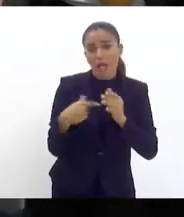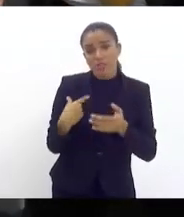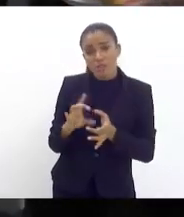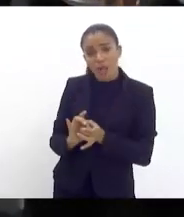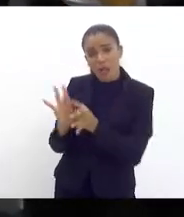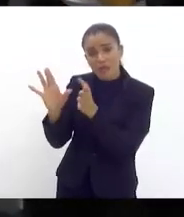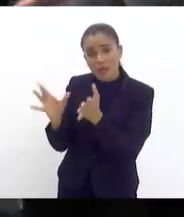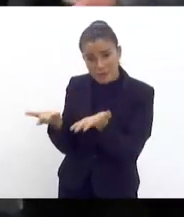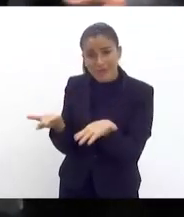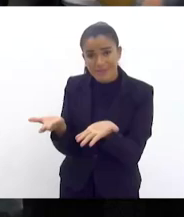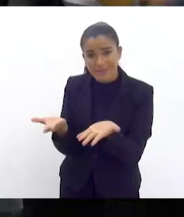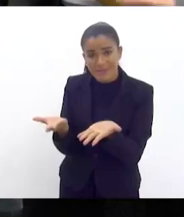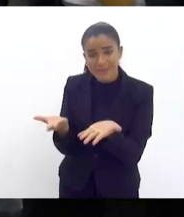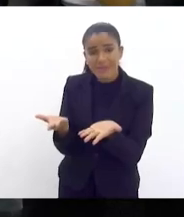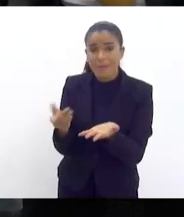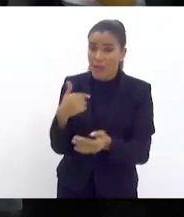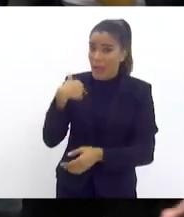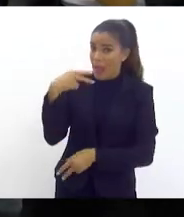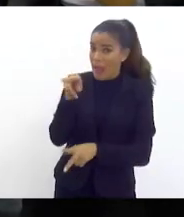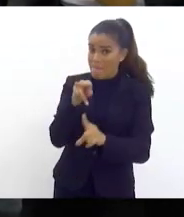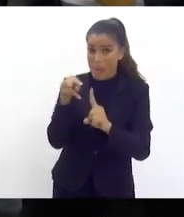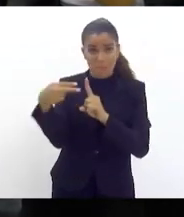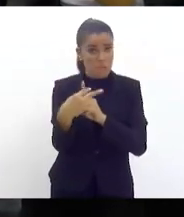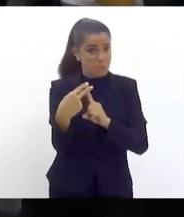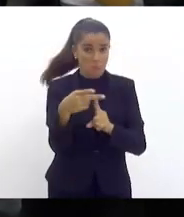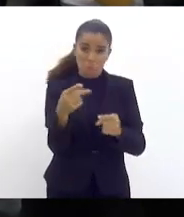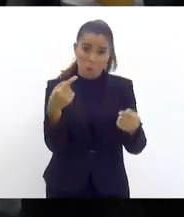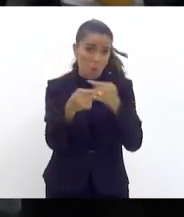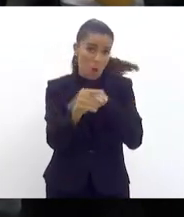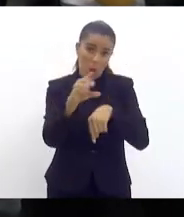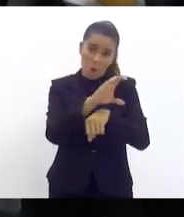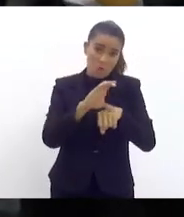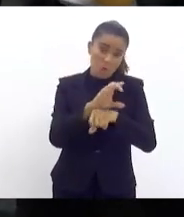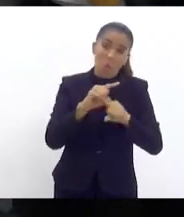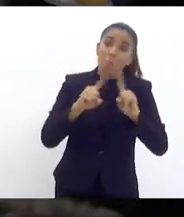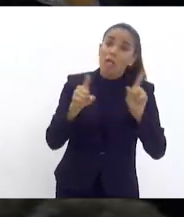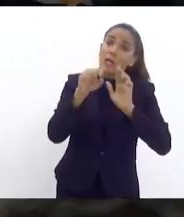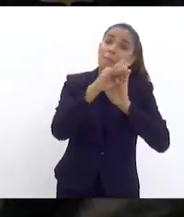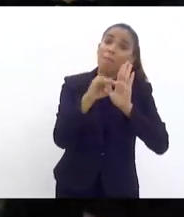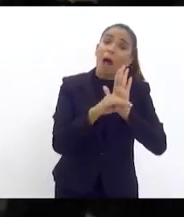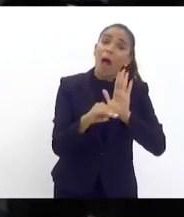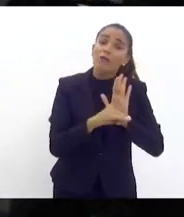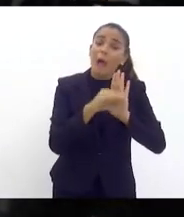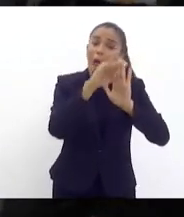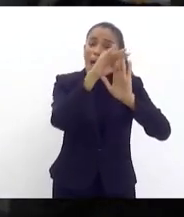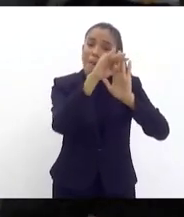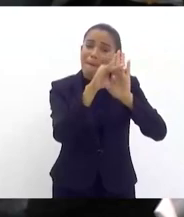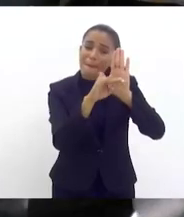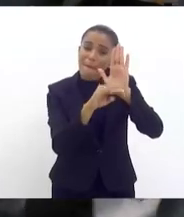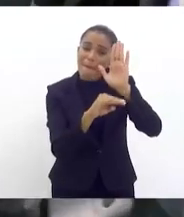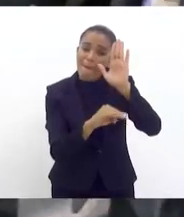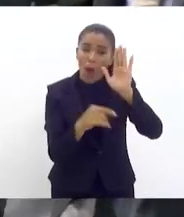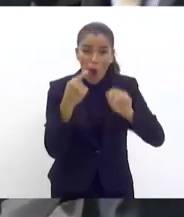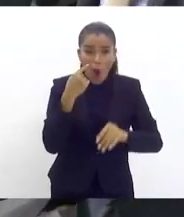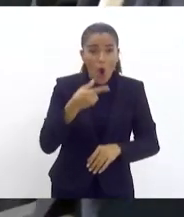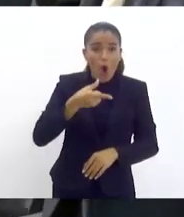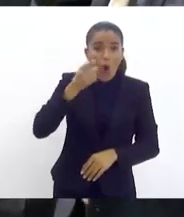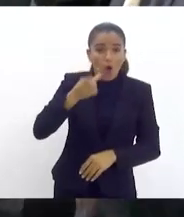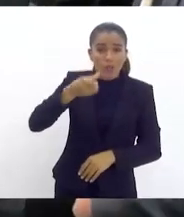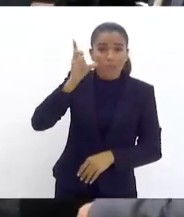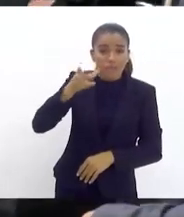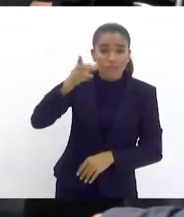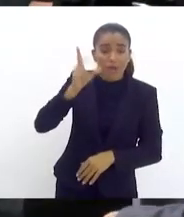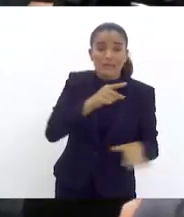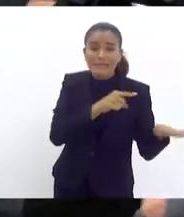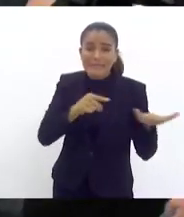autorizativo. Na minha visão, isso não supre uma inconstitucionalidade, mas a pauta fica repleta, e a gente pode olhar a pauta de hoje, de ontem, da semana